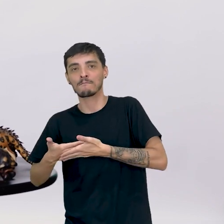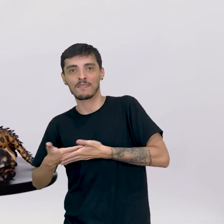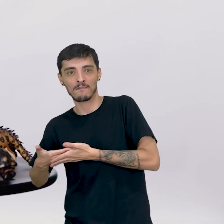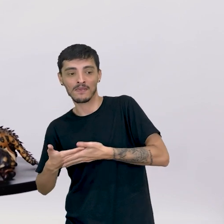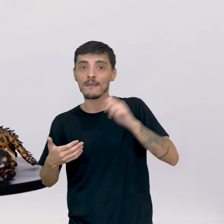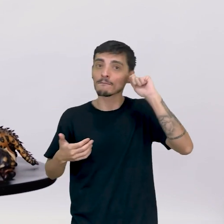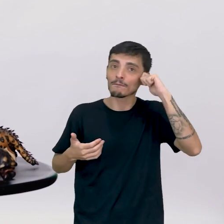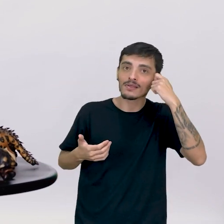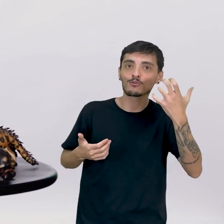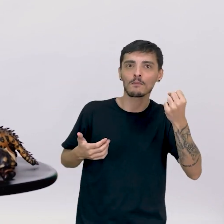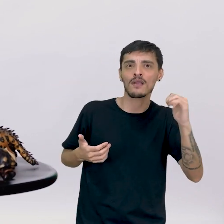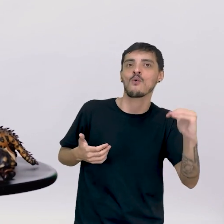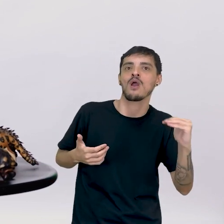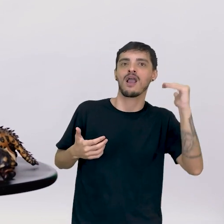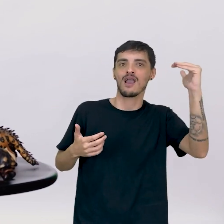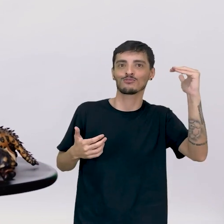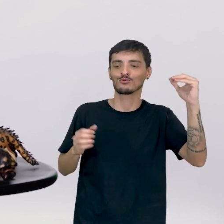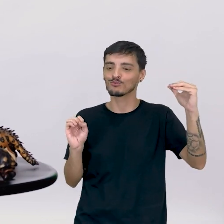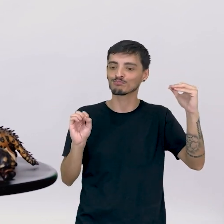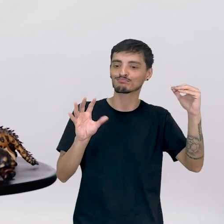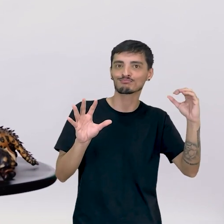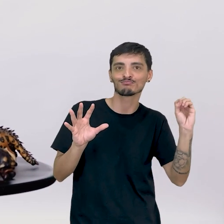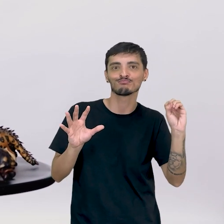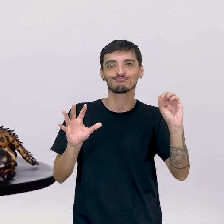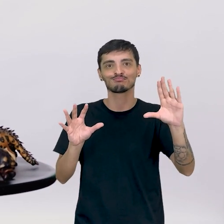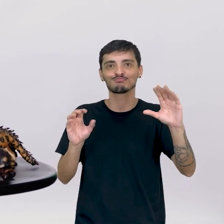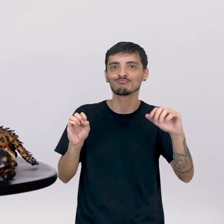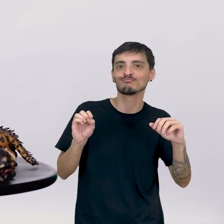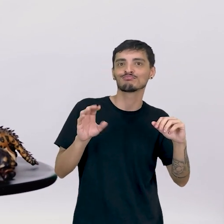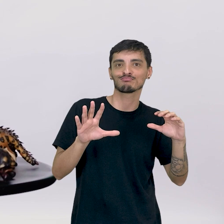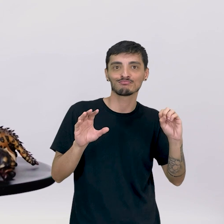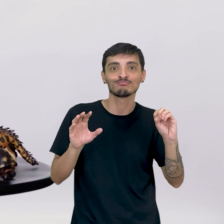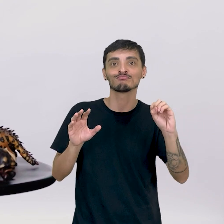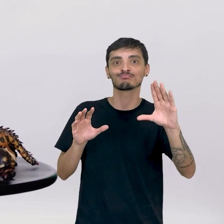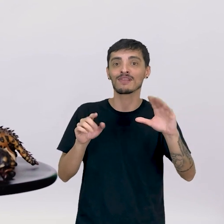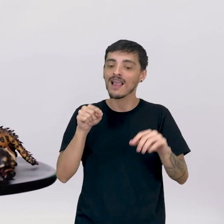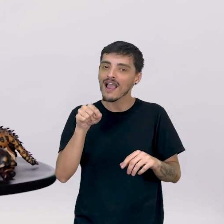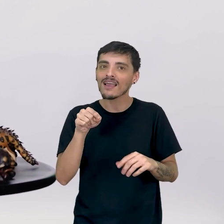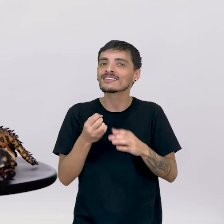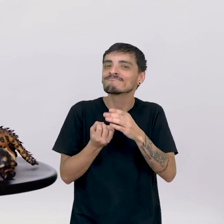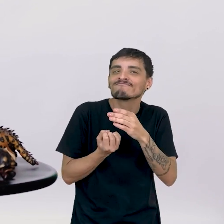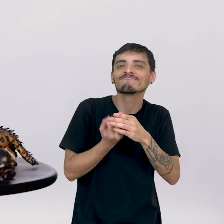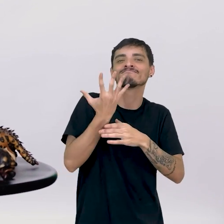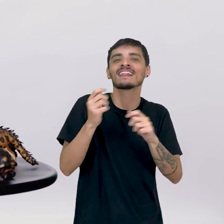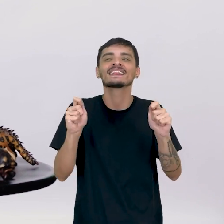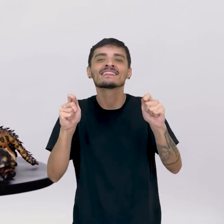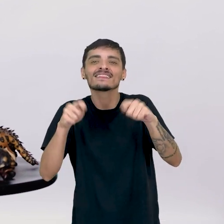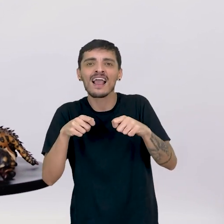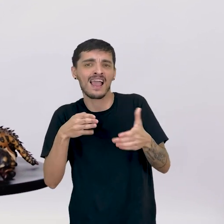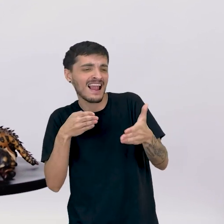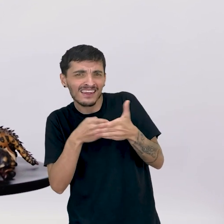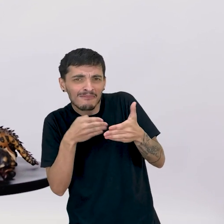bebês e imagens em movimento em preto e branco de ações realizadas por adultos. O que nos leva a pensar que o potencial